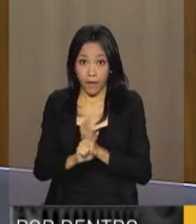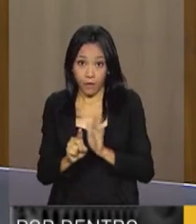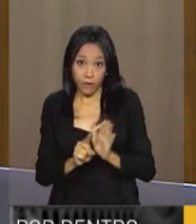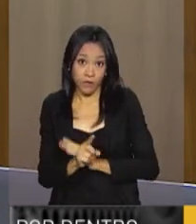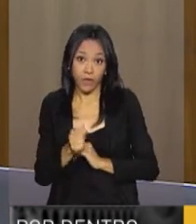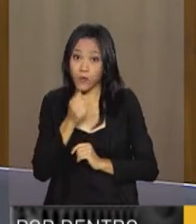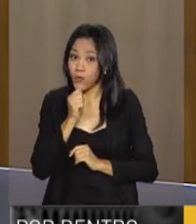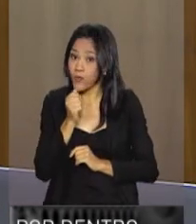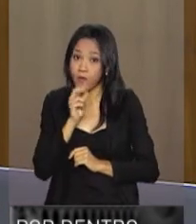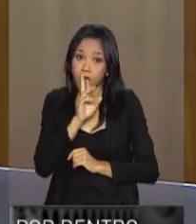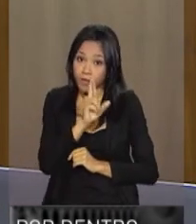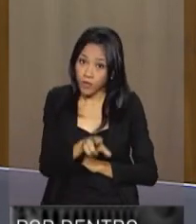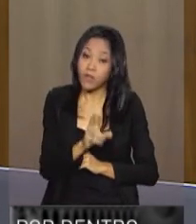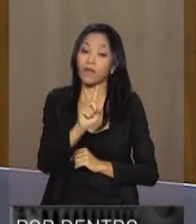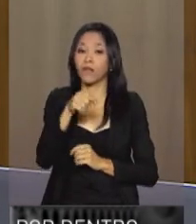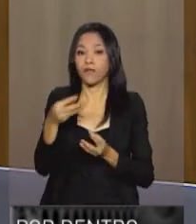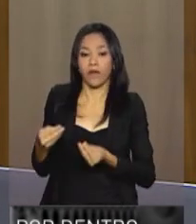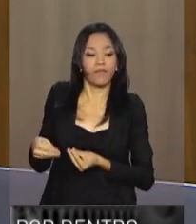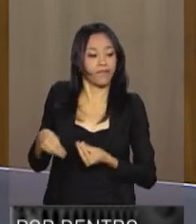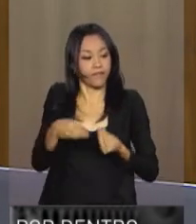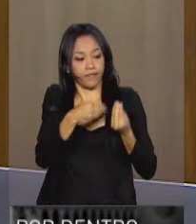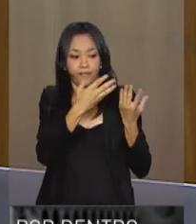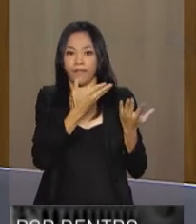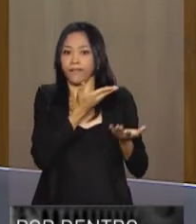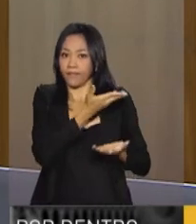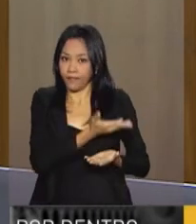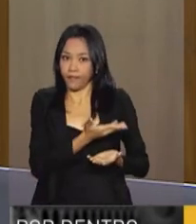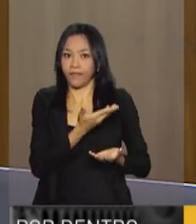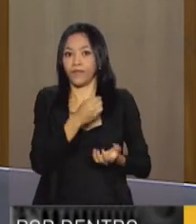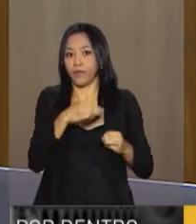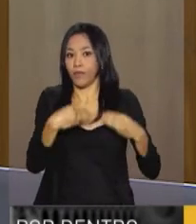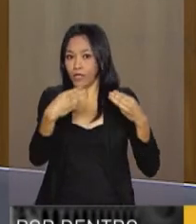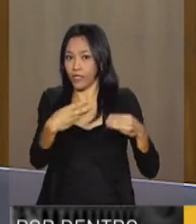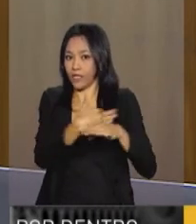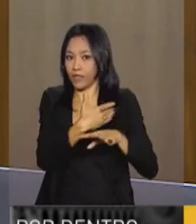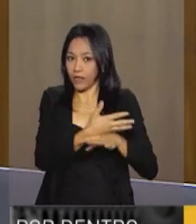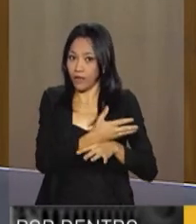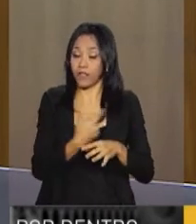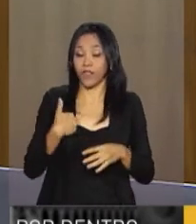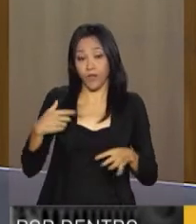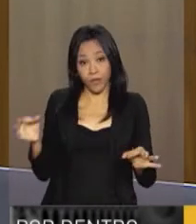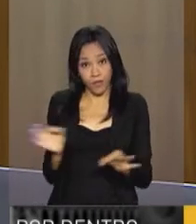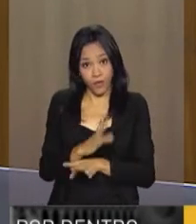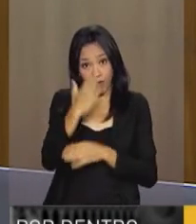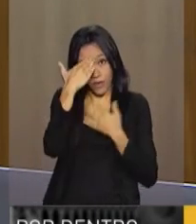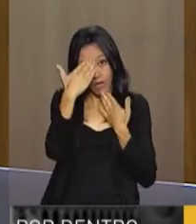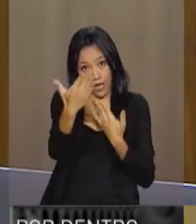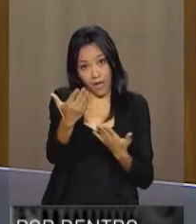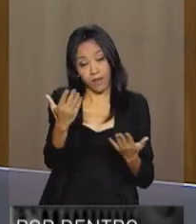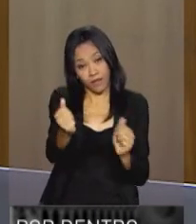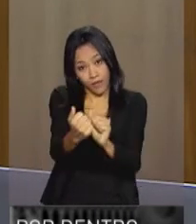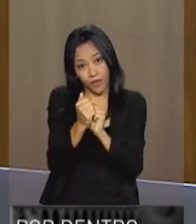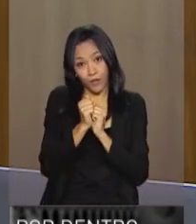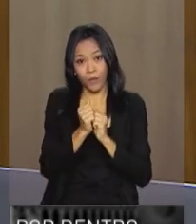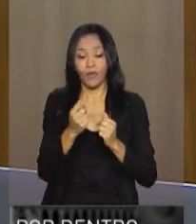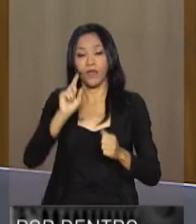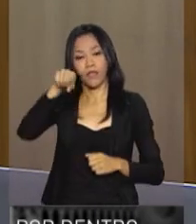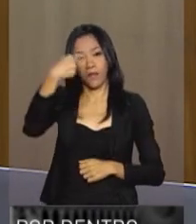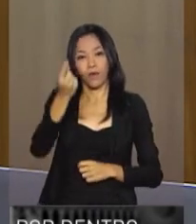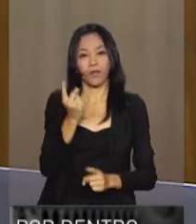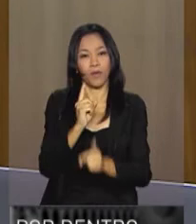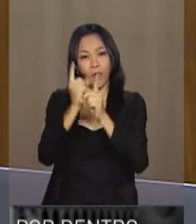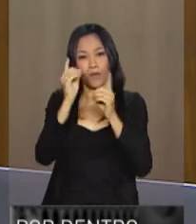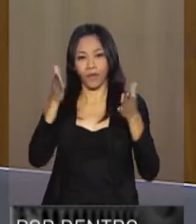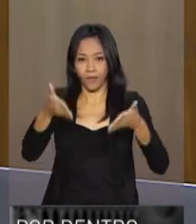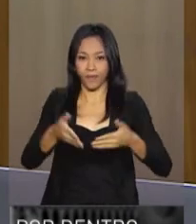puderam ser respondidas vão ser encaminhadas para a assessoria de comunicação do ministério das cidades eu fico por aqui muito obrigado pela companhia e até o próximo por